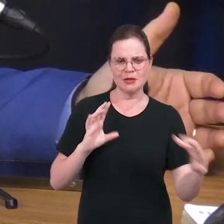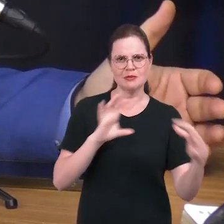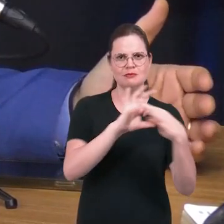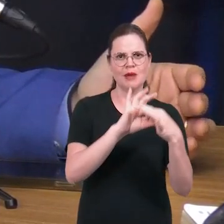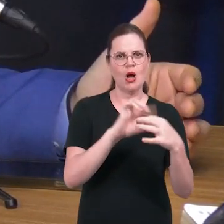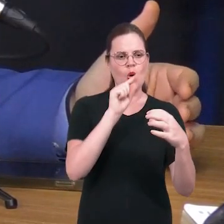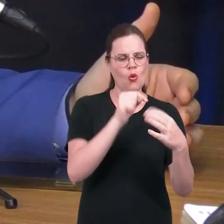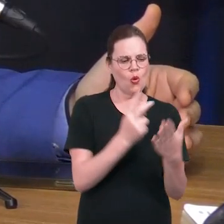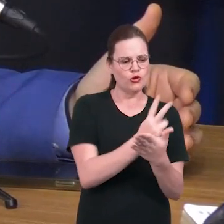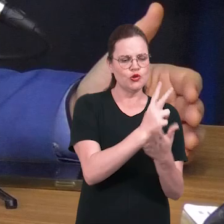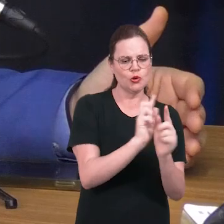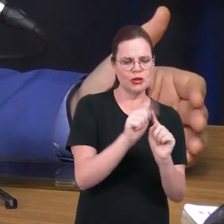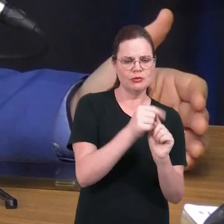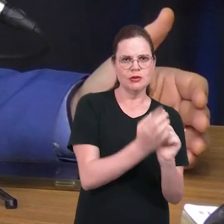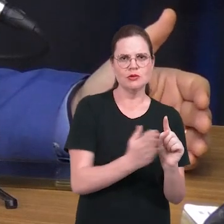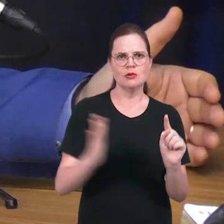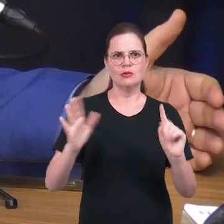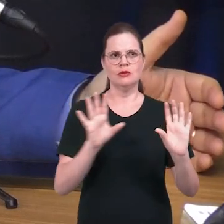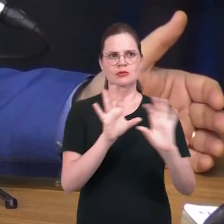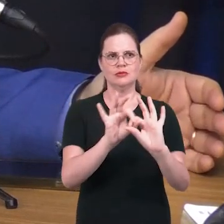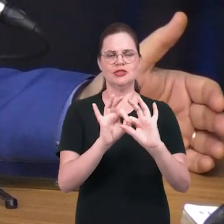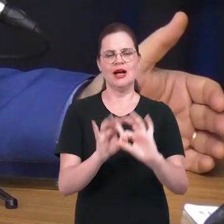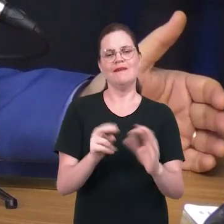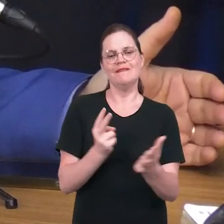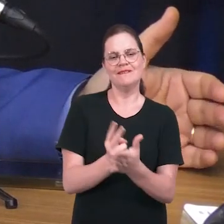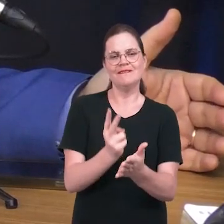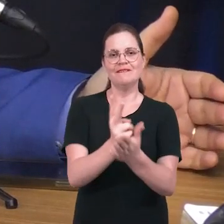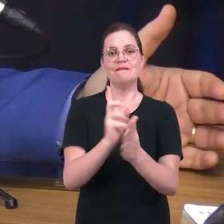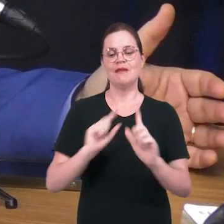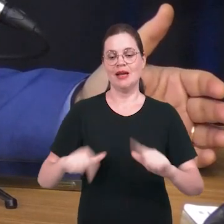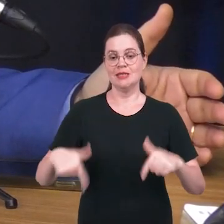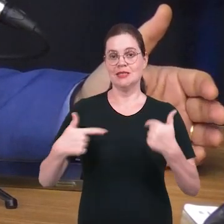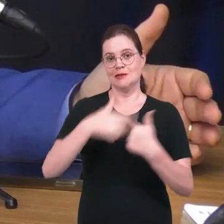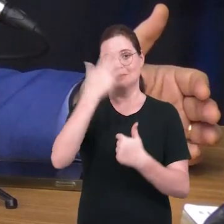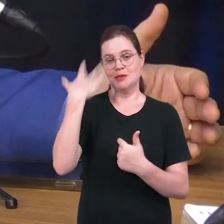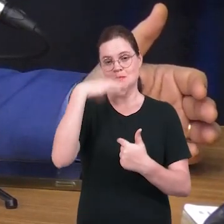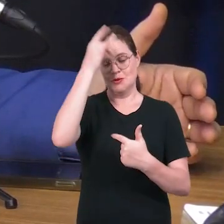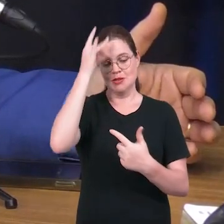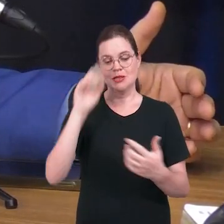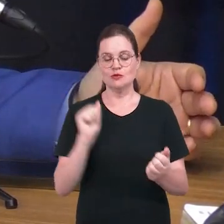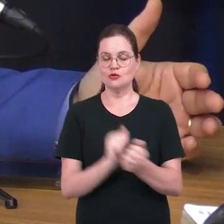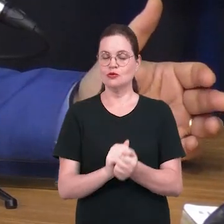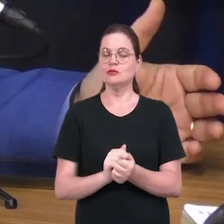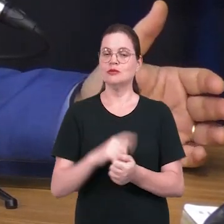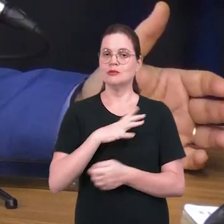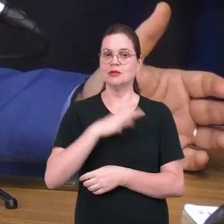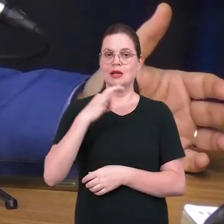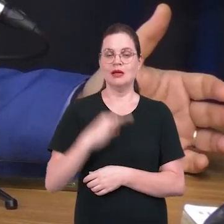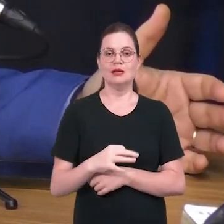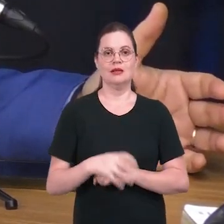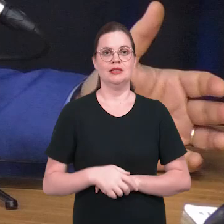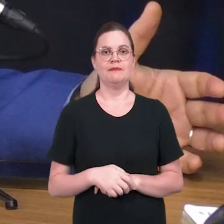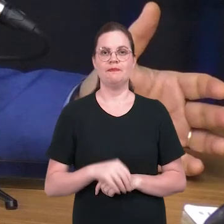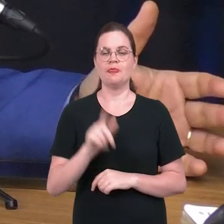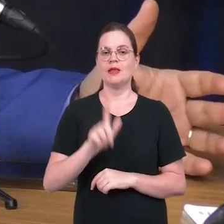ligação, de continuidade do projeto é o Espírito Santo, né? Obviamente que a